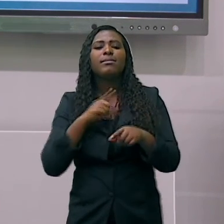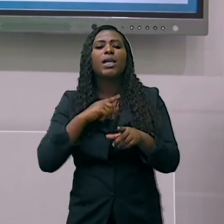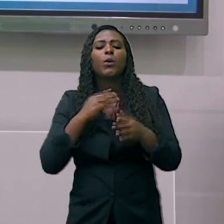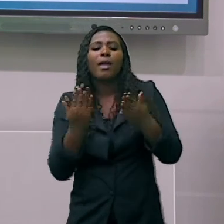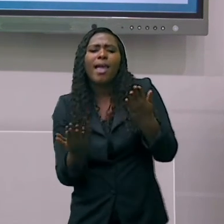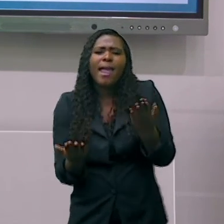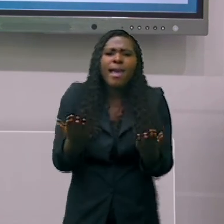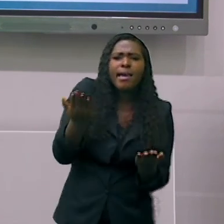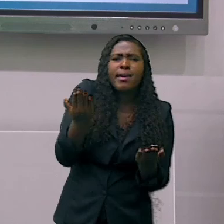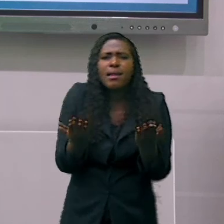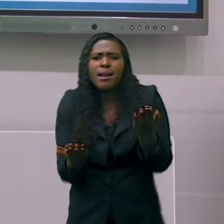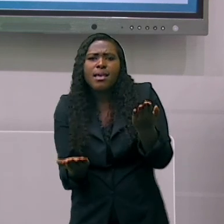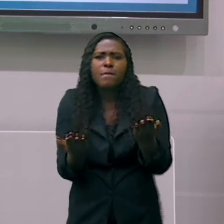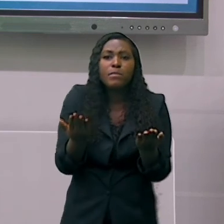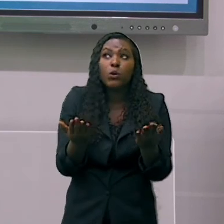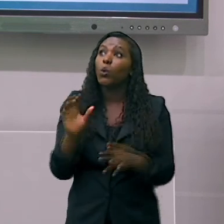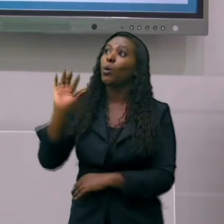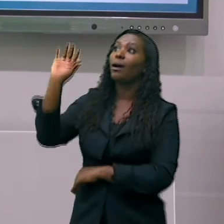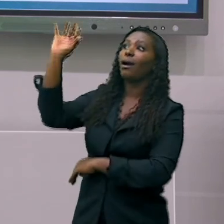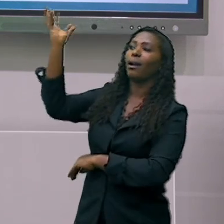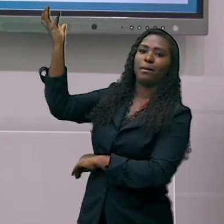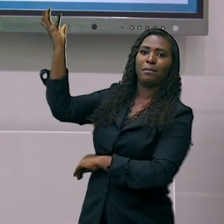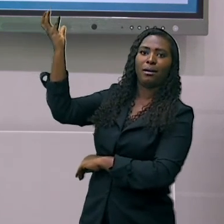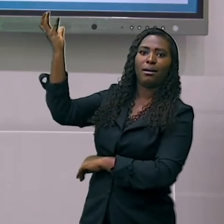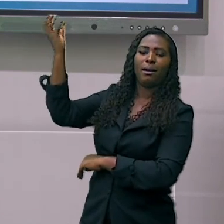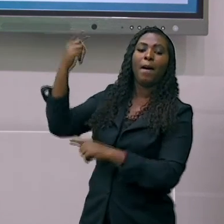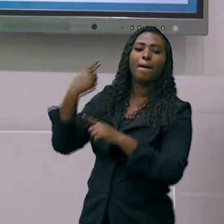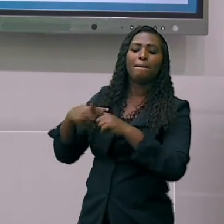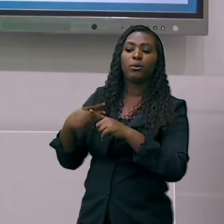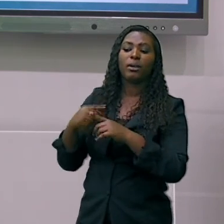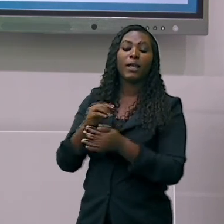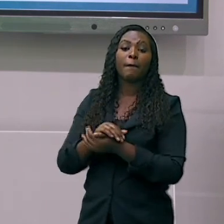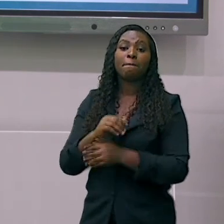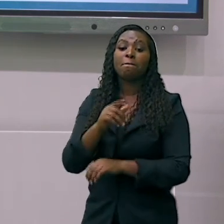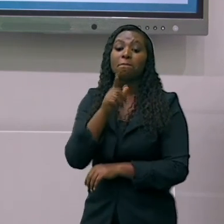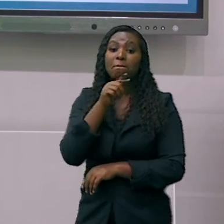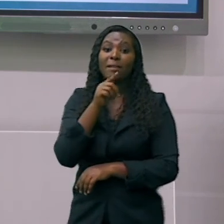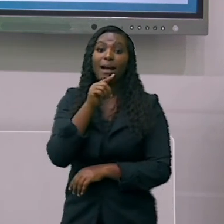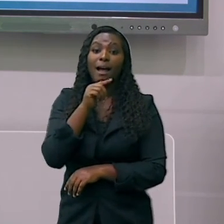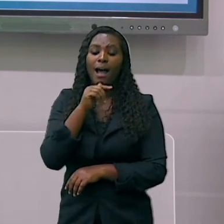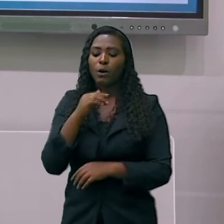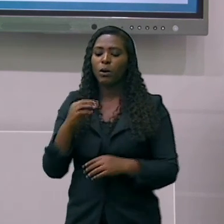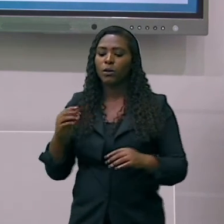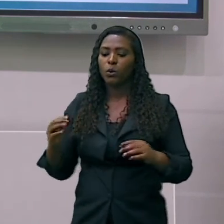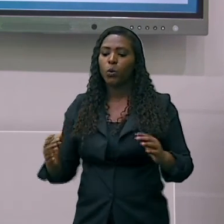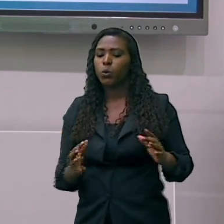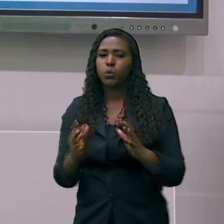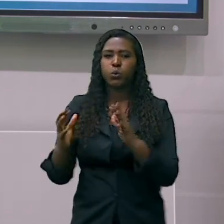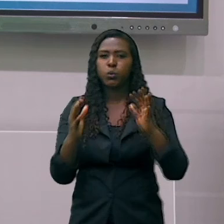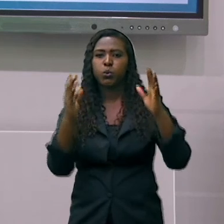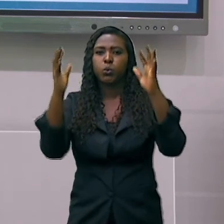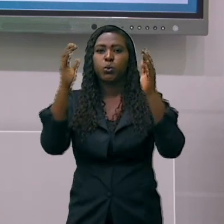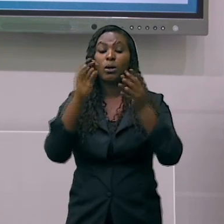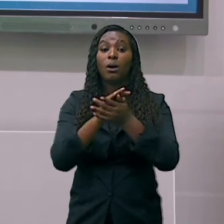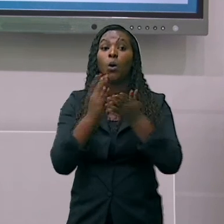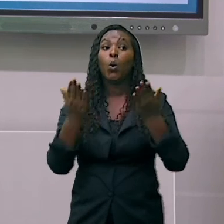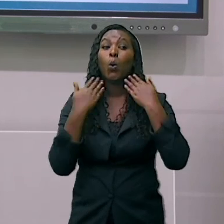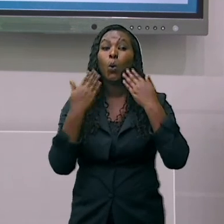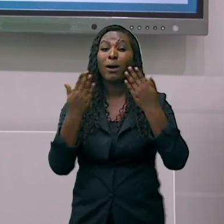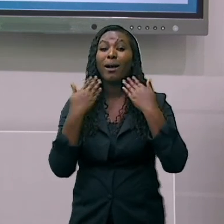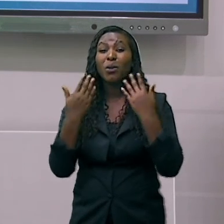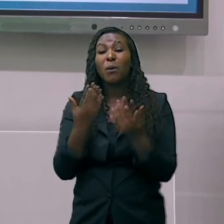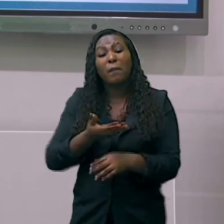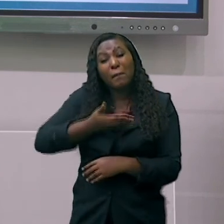essas grandes massas de água absorvem calor, garantem a manutenção de temperaturas médias e influenciam